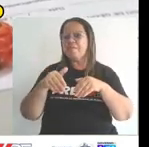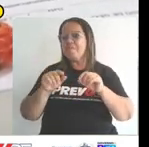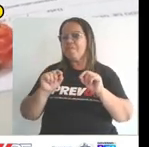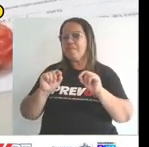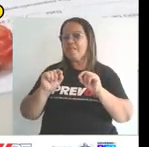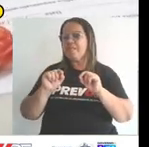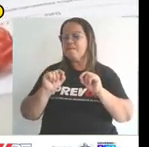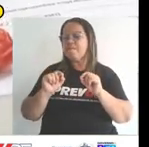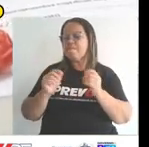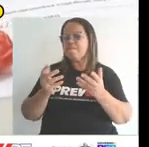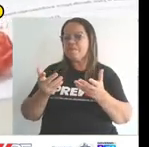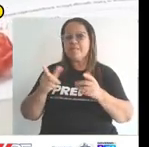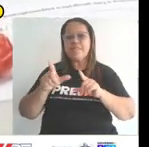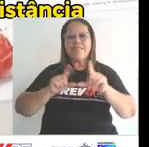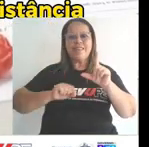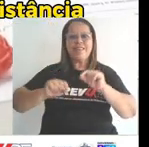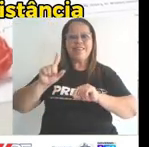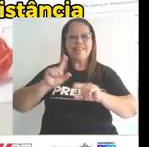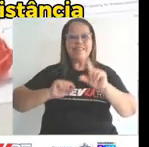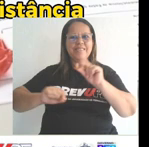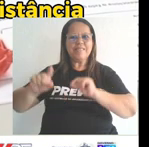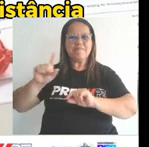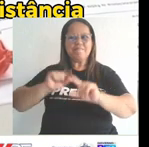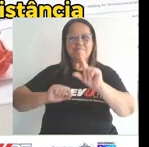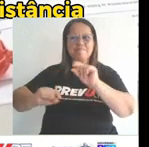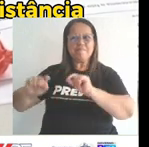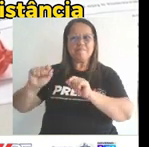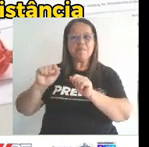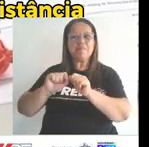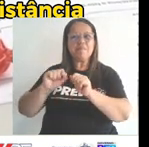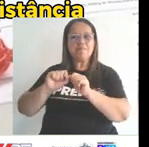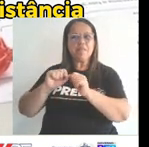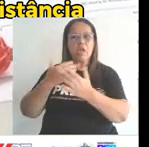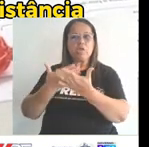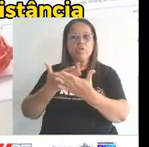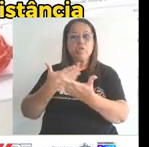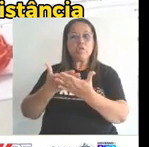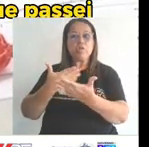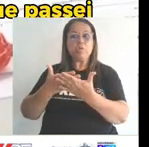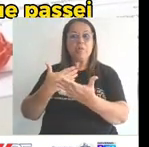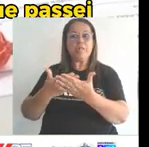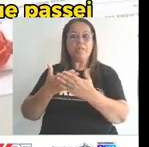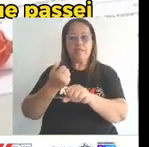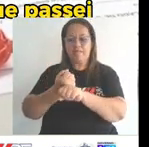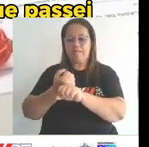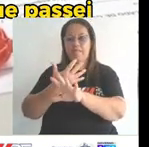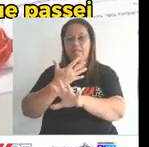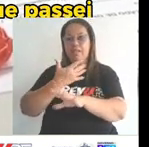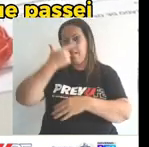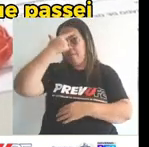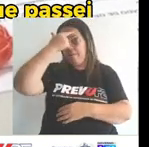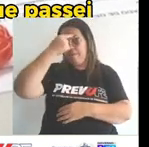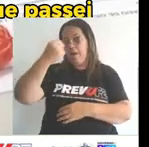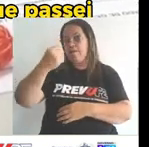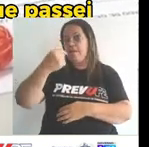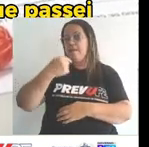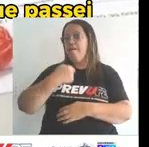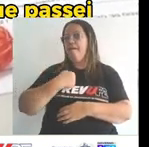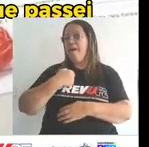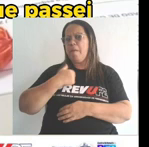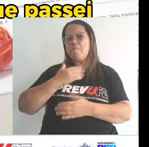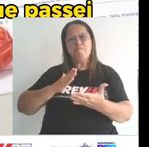da seleção para a faculdade à distância e eu sou uma das